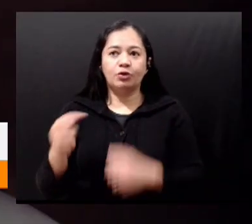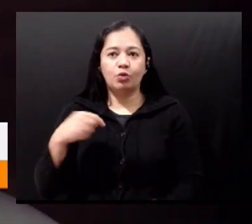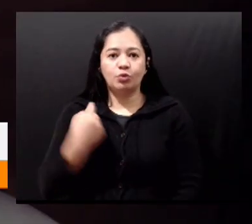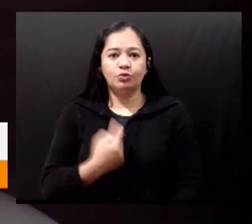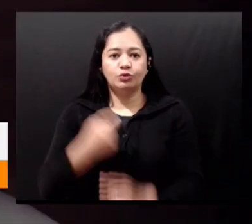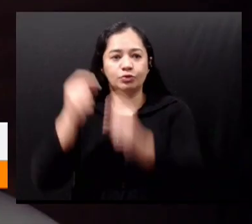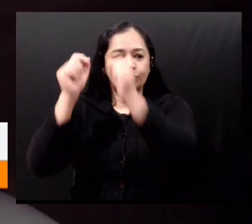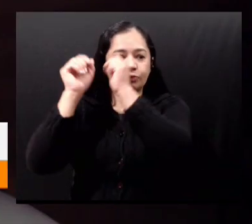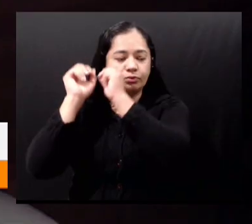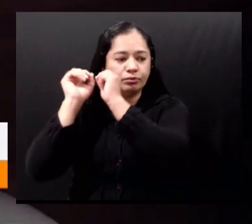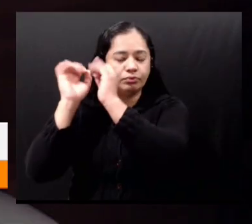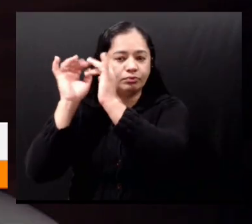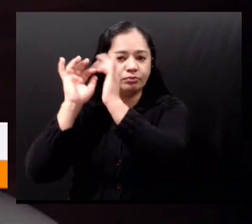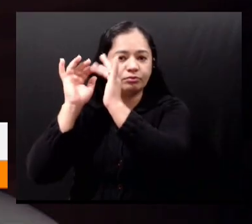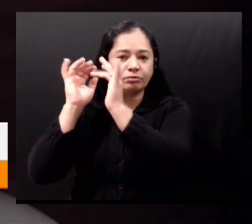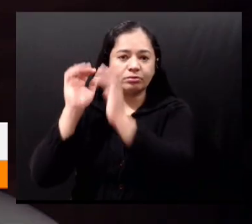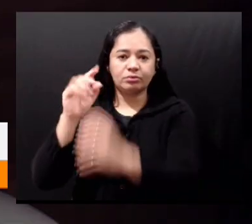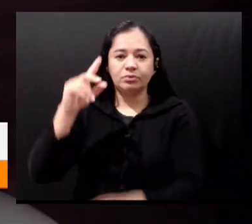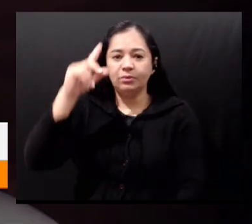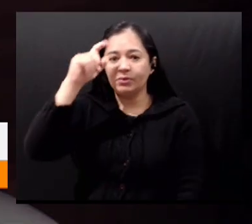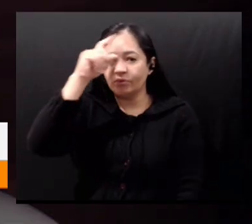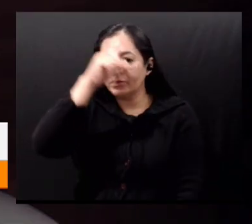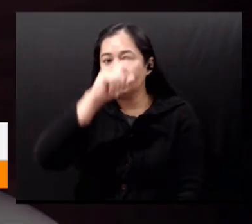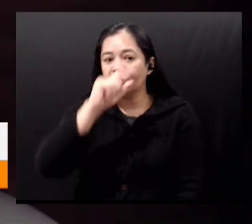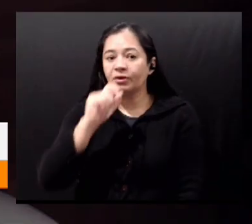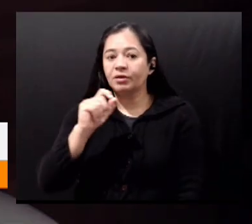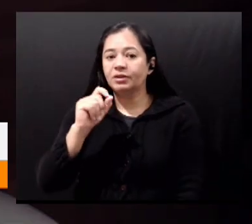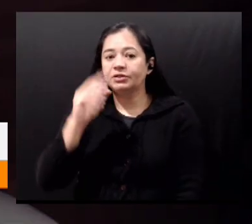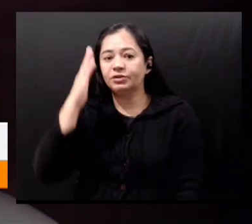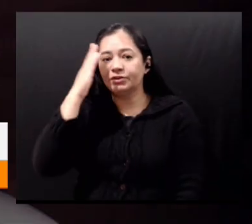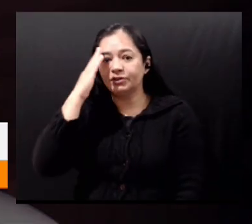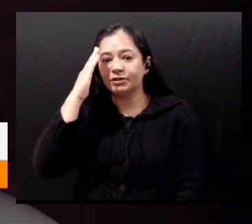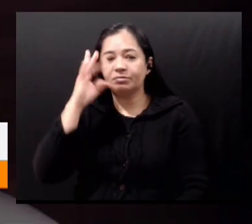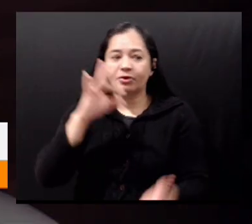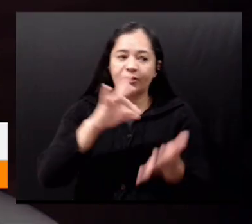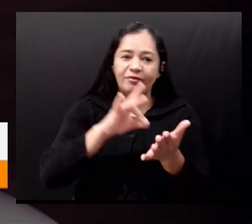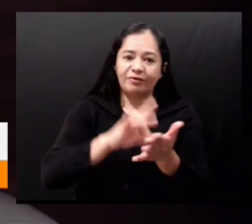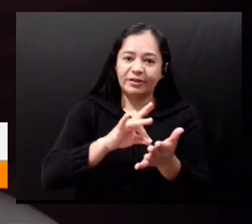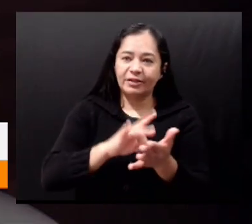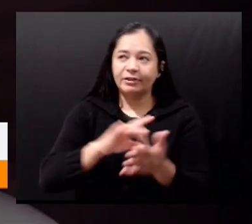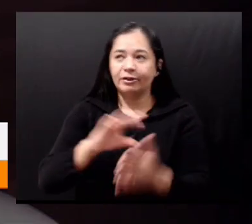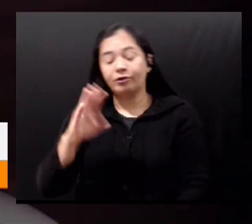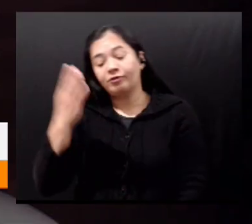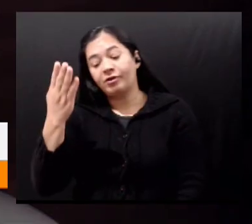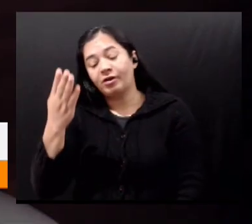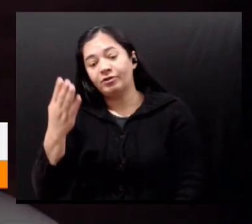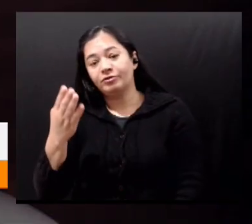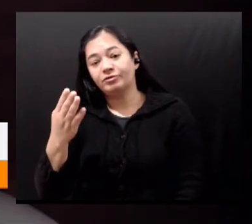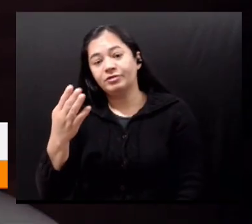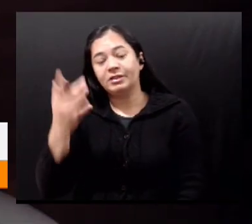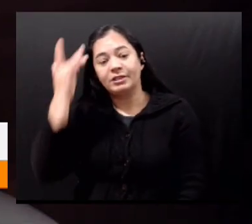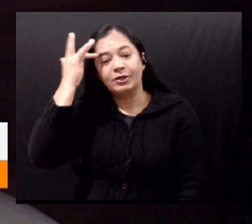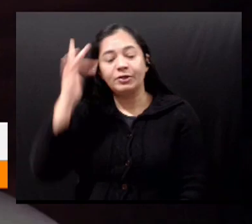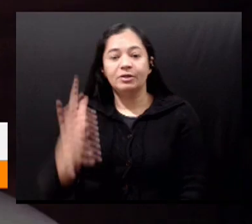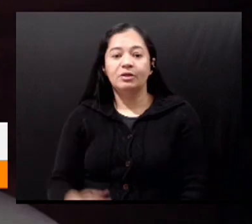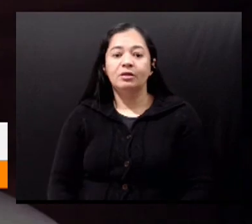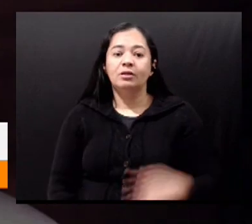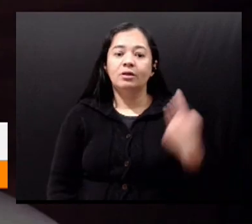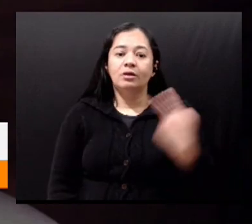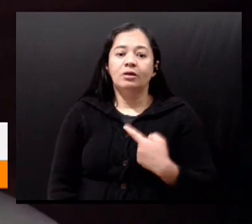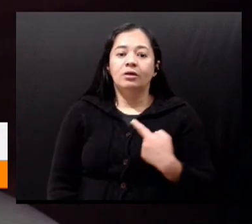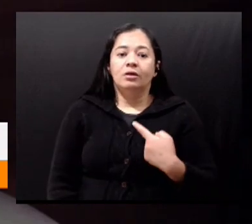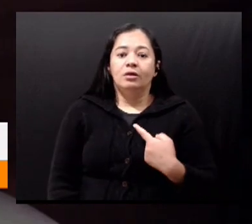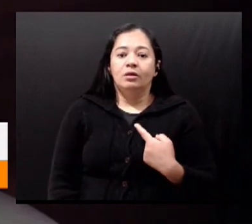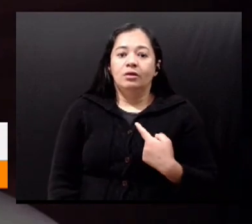certa dificuldade de distinguir o real do que é o fictício. Uhum. Então, a gente vai entrar num estado que